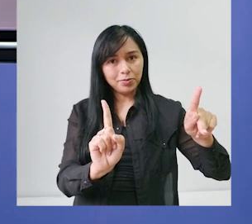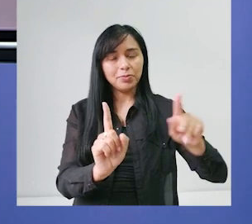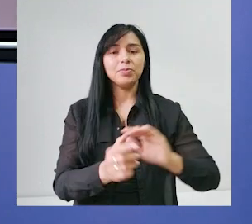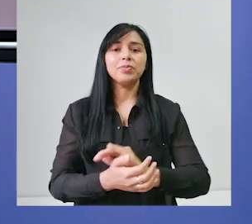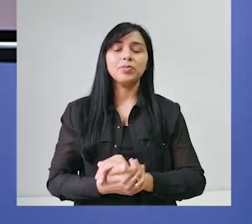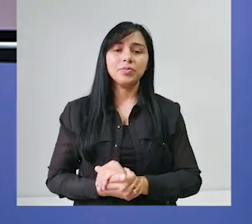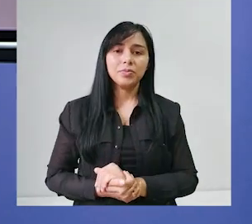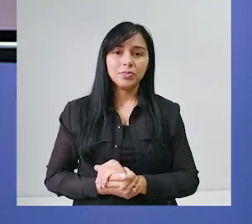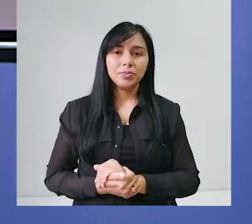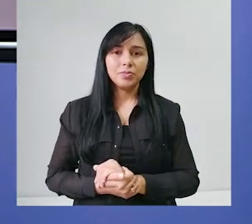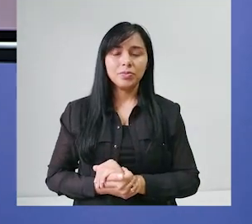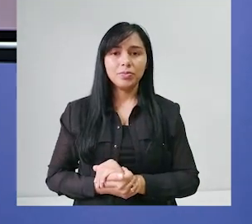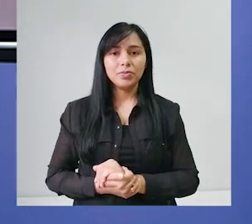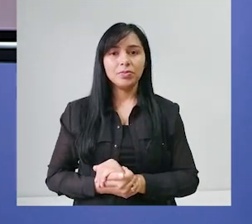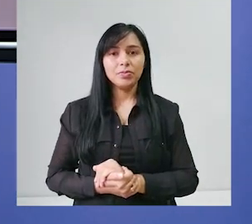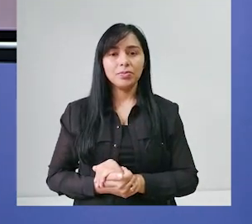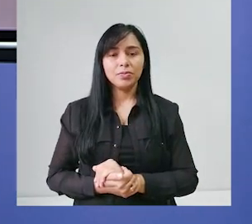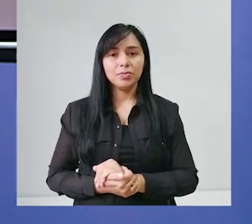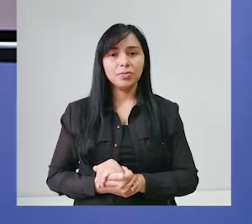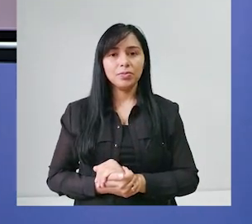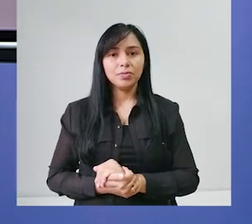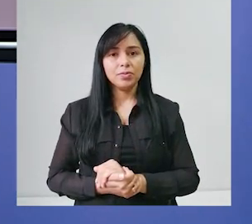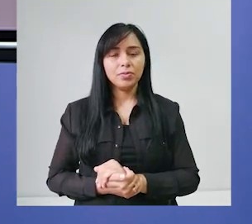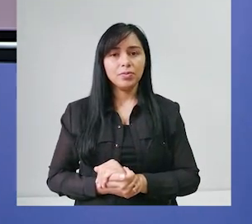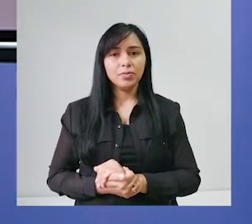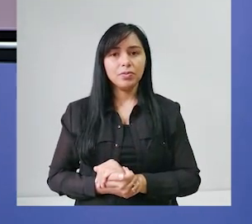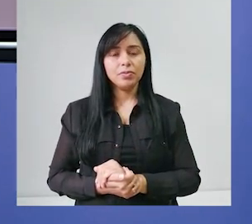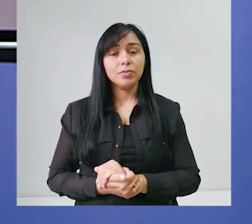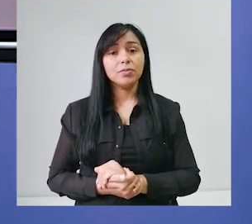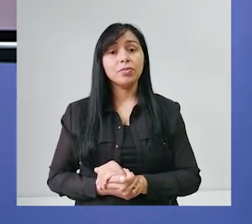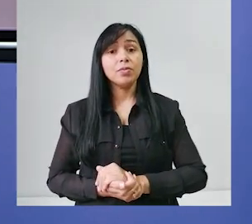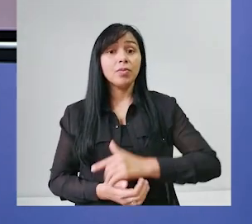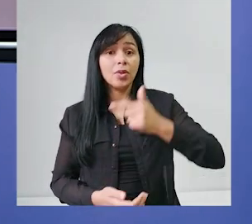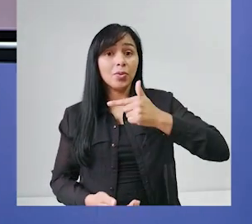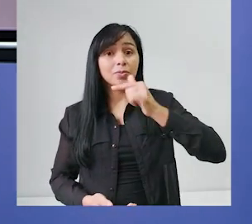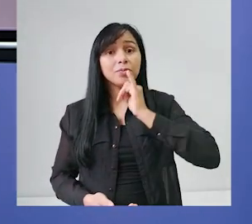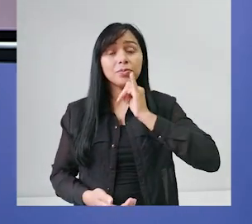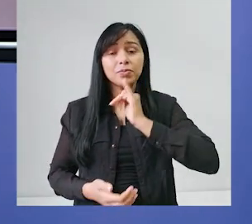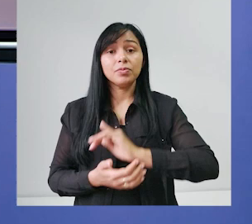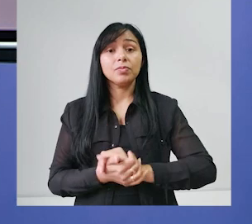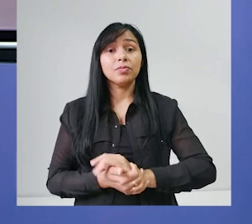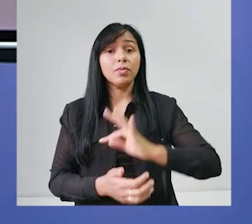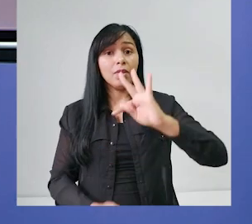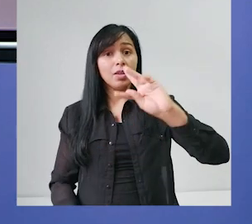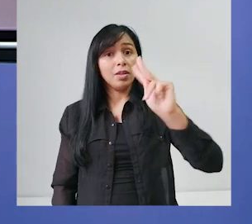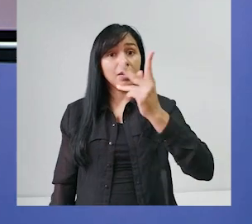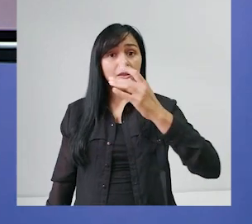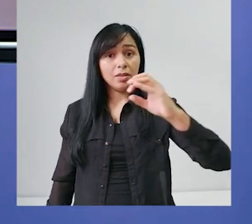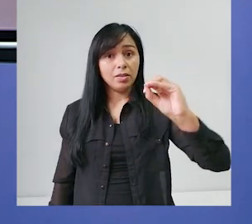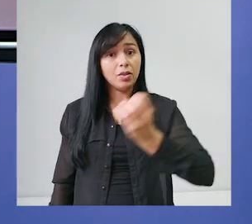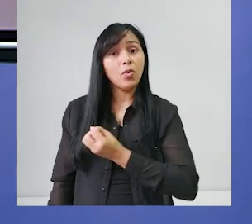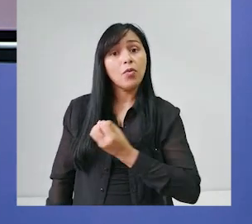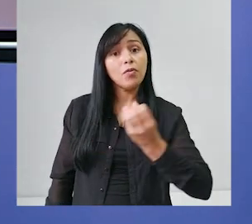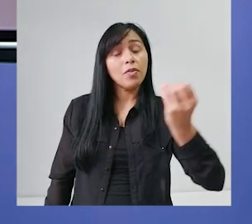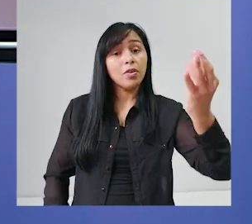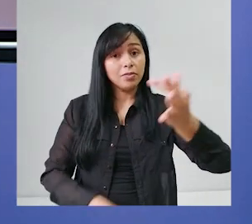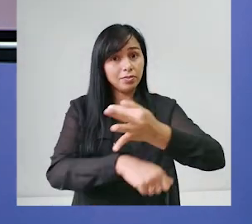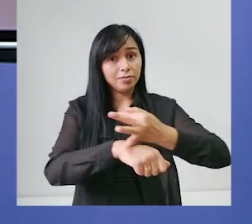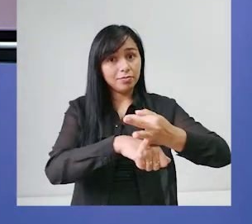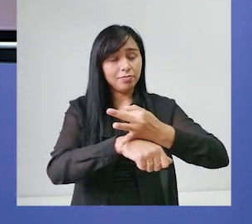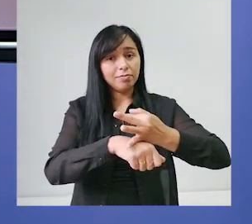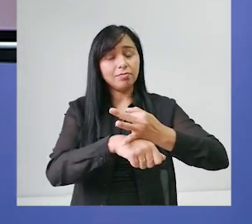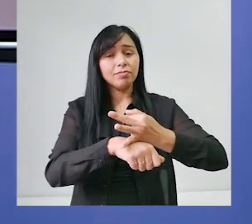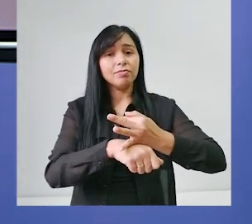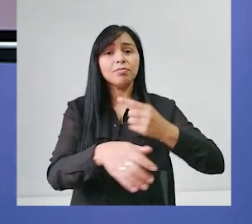homenagearam o professor é o predicado desta oração o nosso segundo exemplo até o Viajou nas férias quem